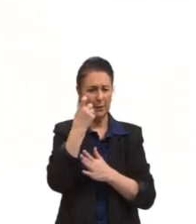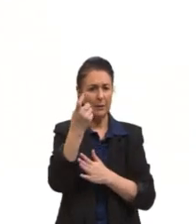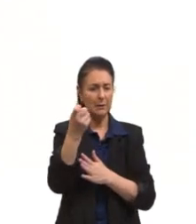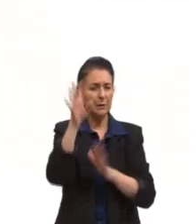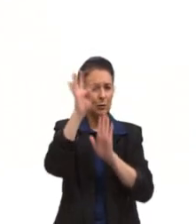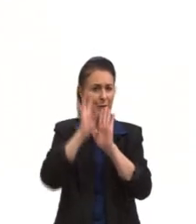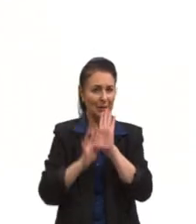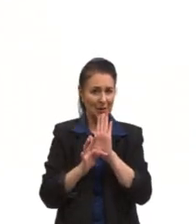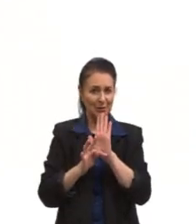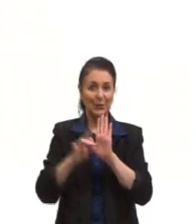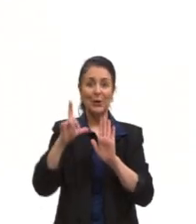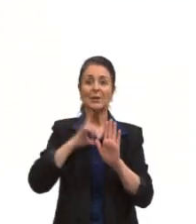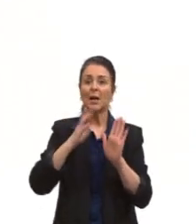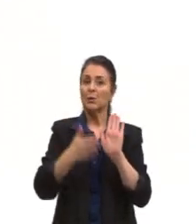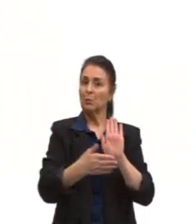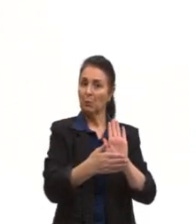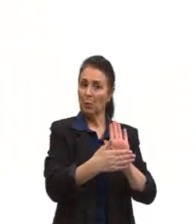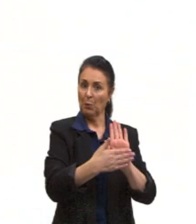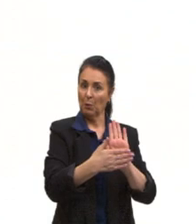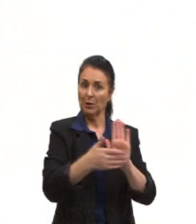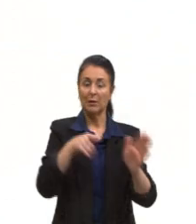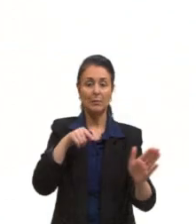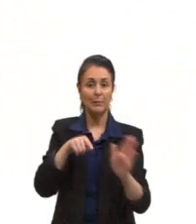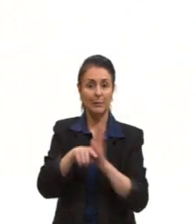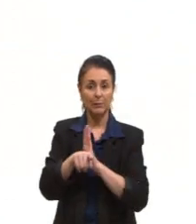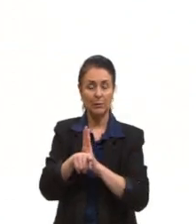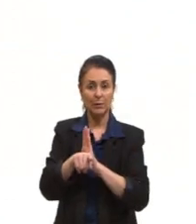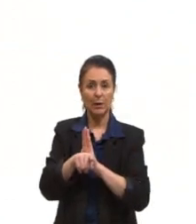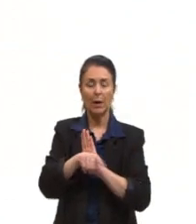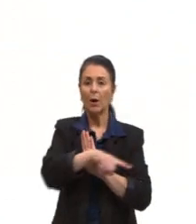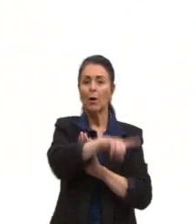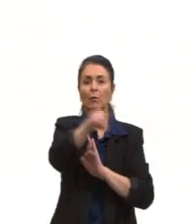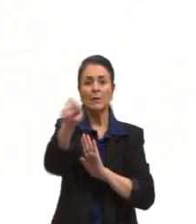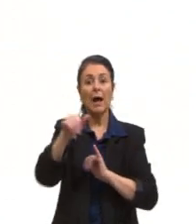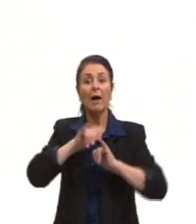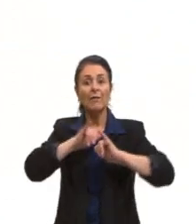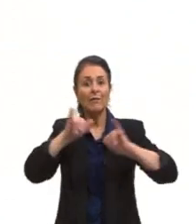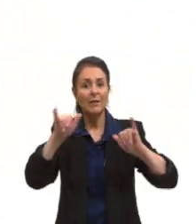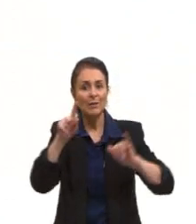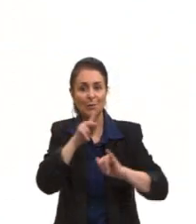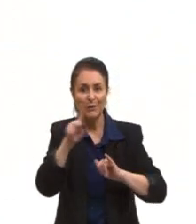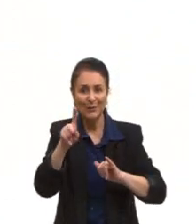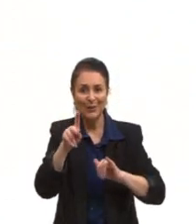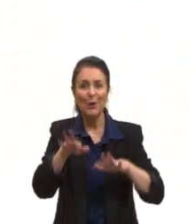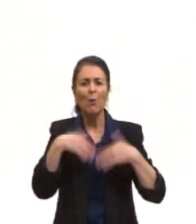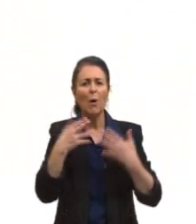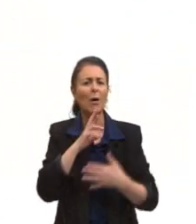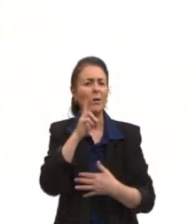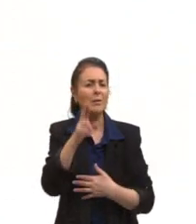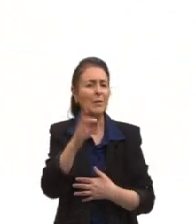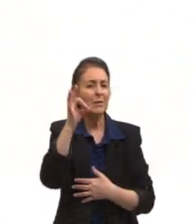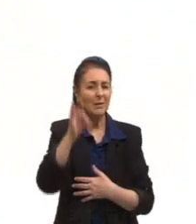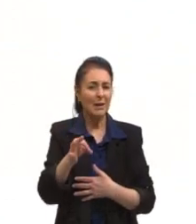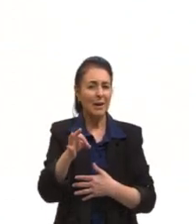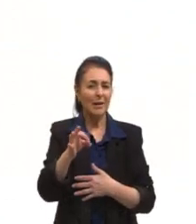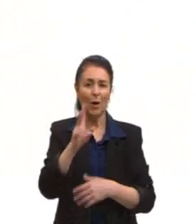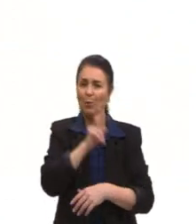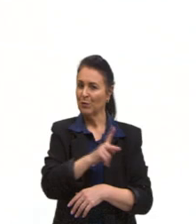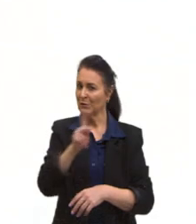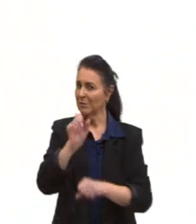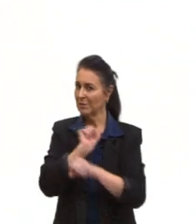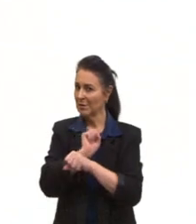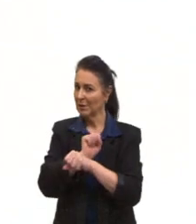bom então e aí tem as propostas das questões vocês me digam Qual é a resposta certa estou sempre esperando pela resposta